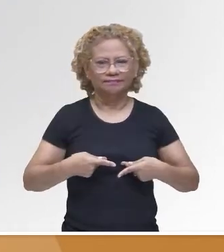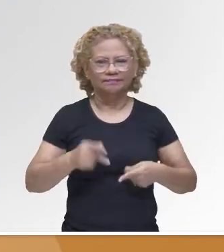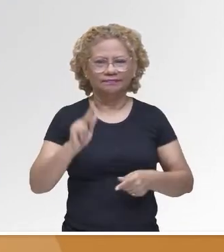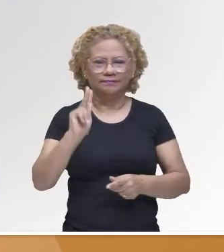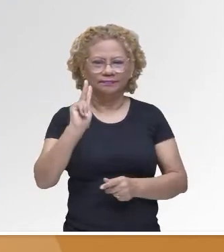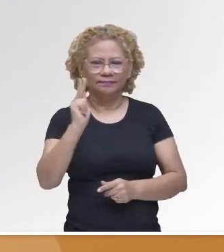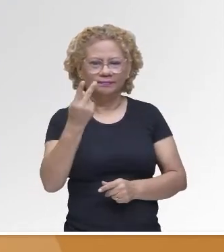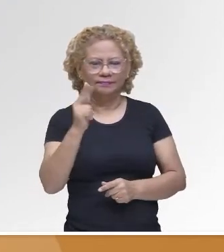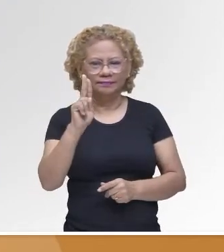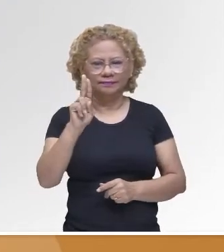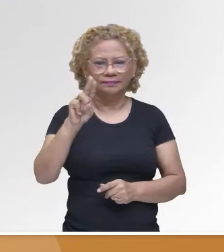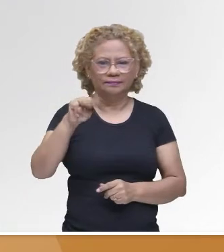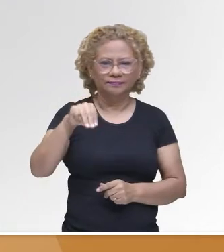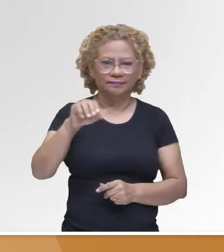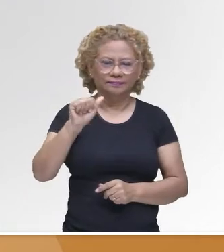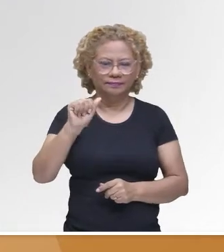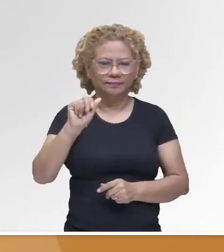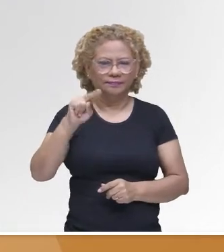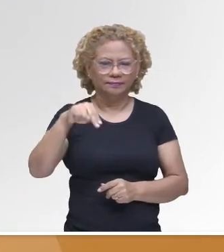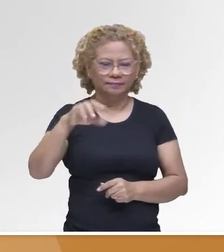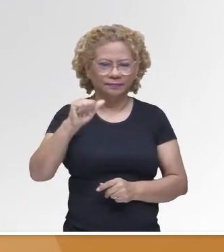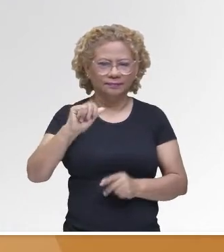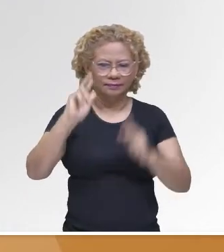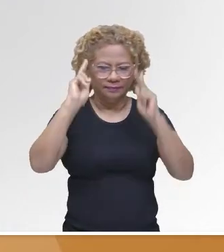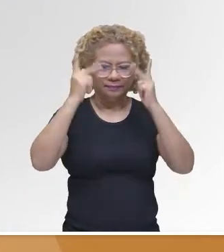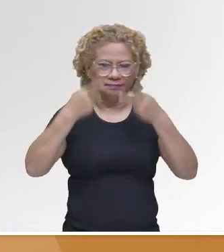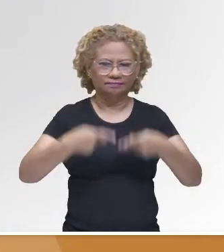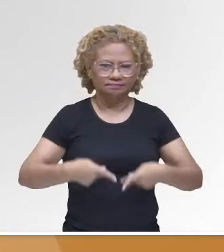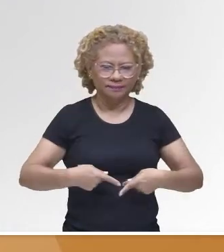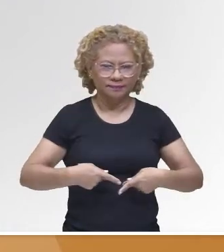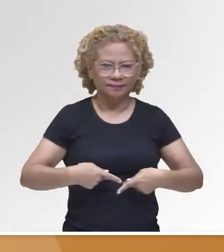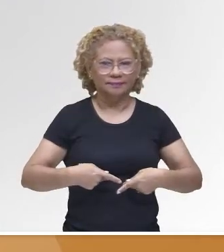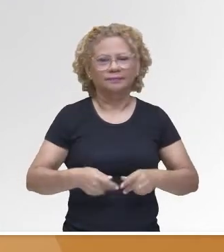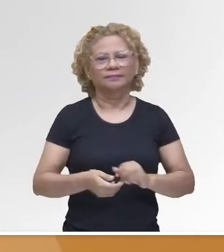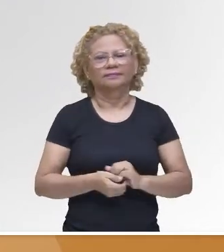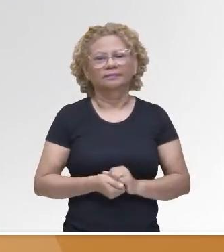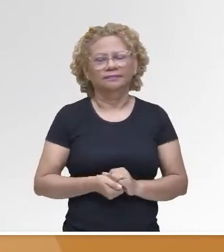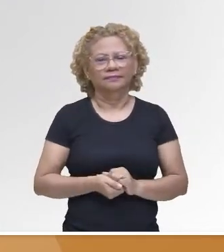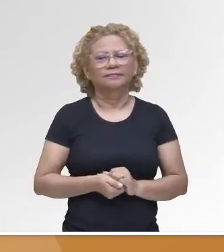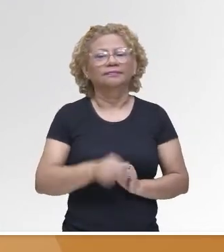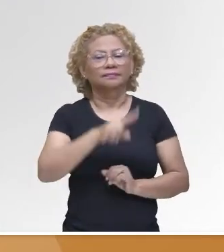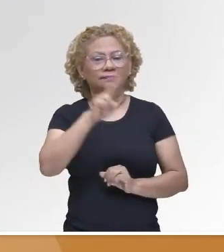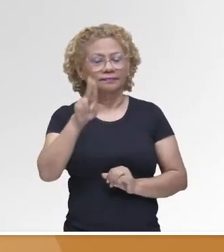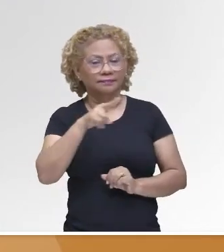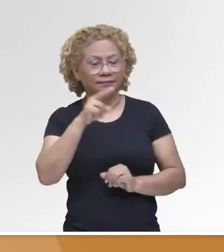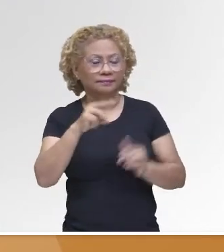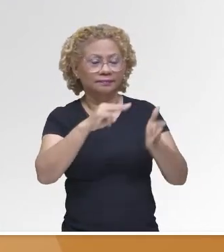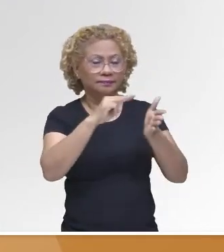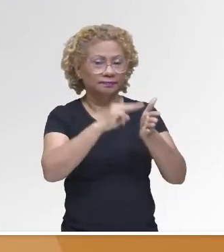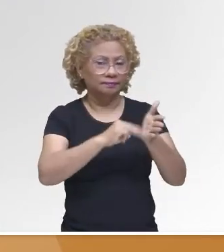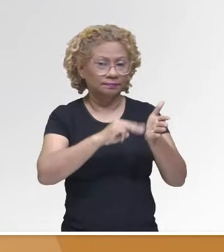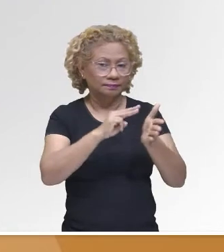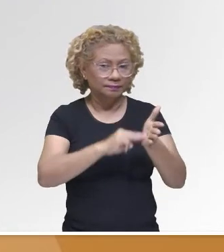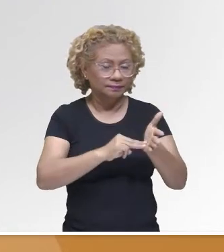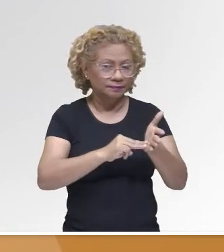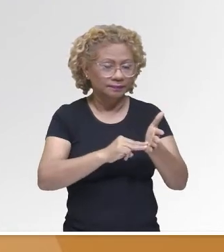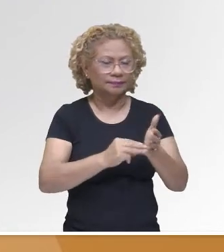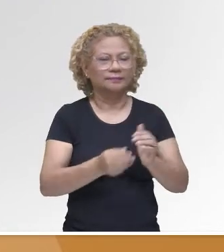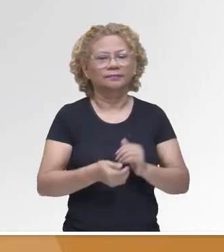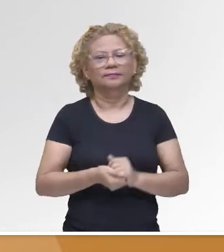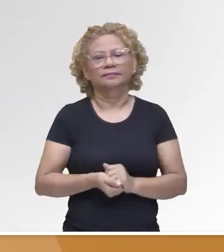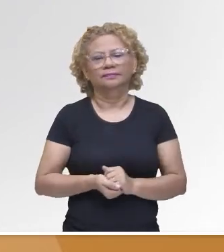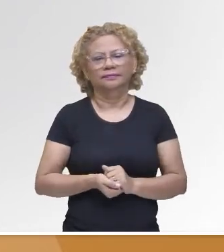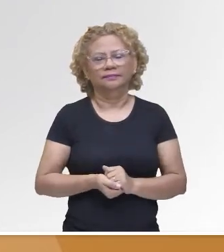Então a ciência, por exemplo, ela vai usar métodos de acordo com o problema que ela está levantando,